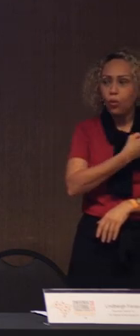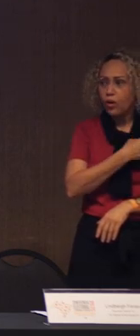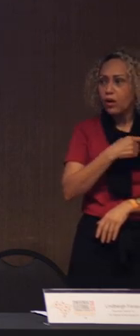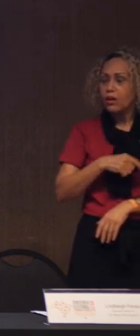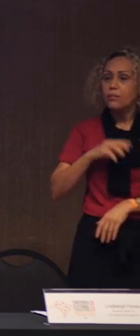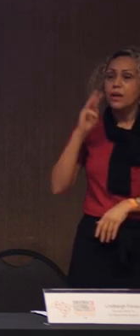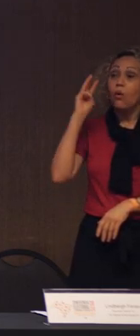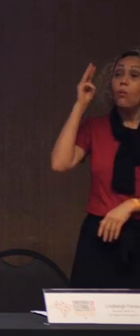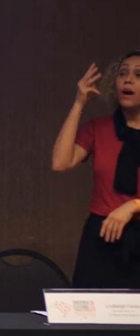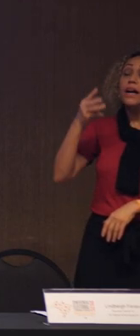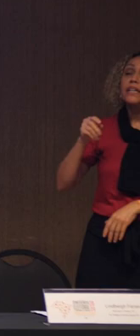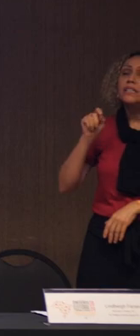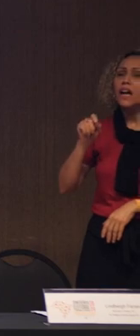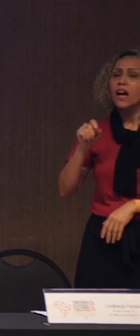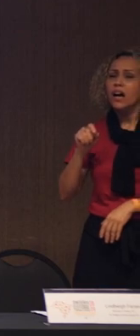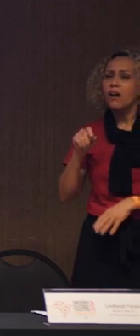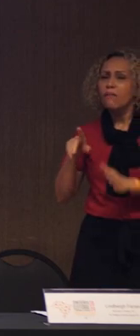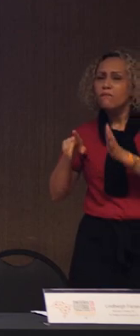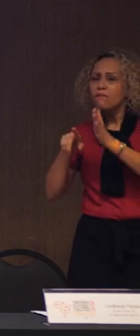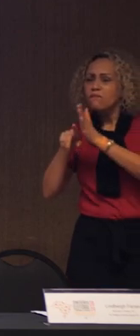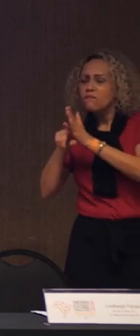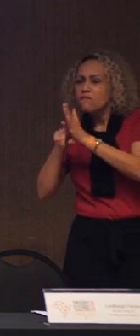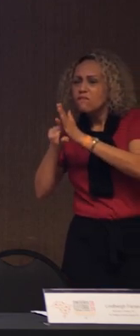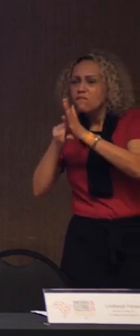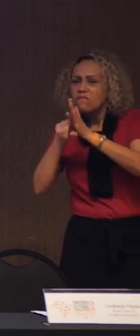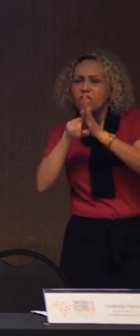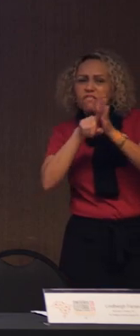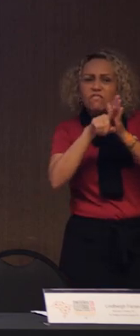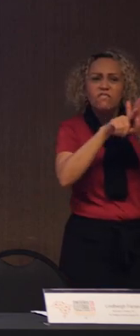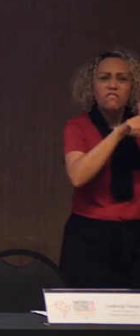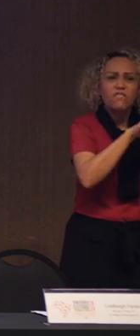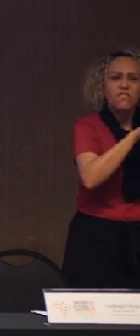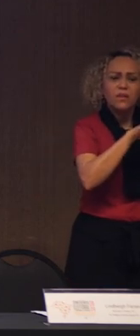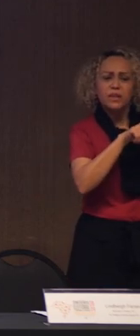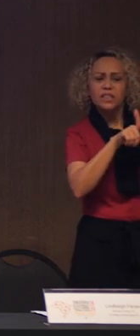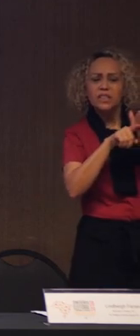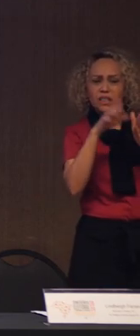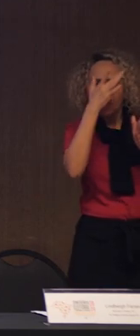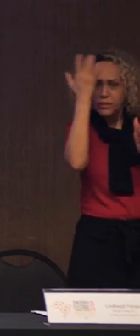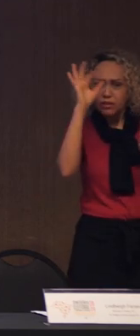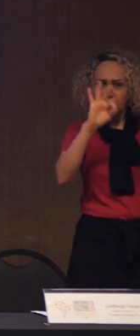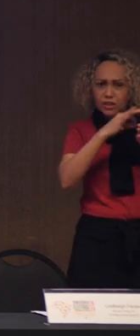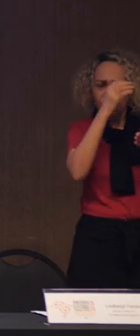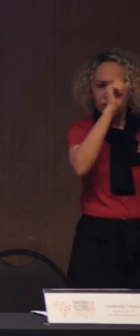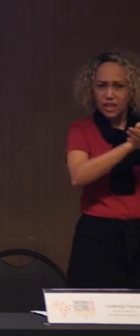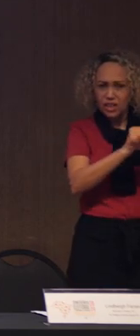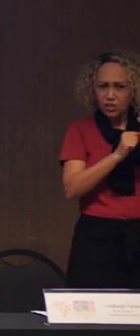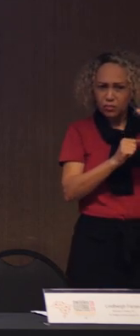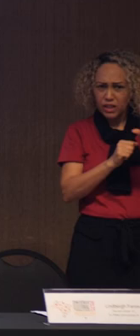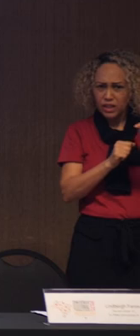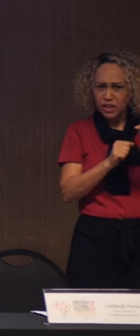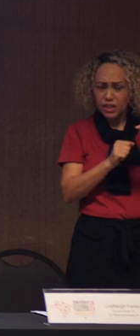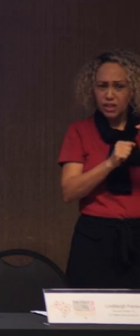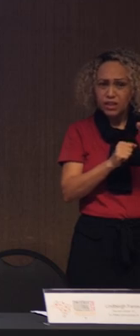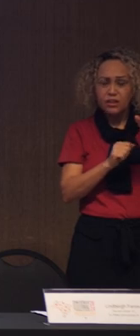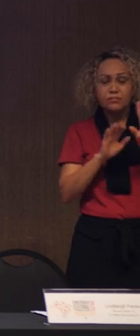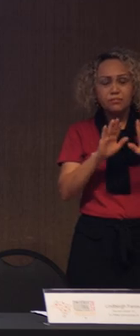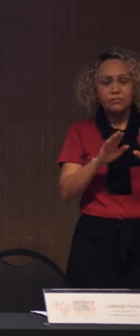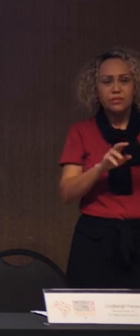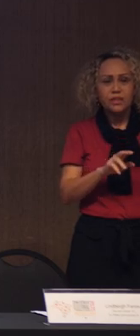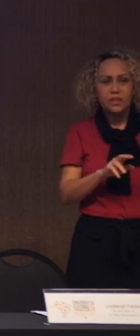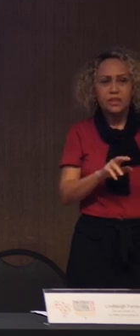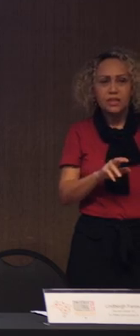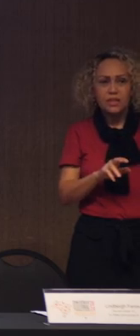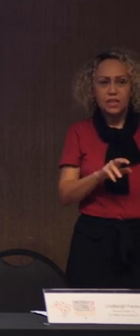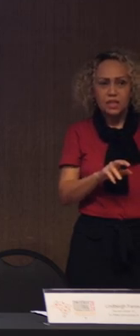o Maranhão fez um censo dos filiados do PT, e metade dos petistas do Maranhão, Cristiane pelo